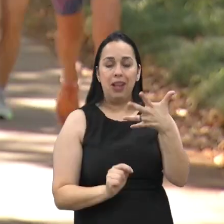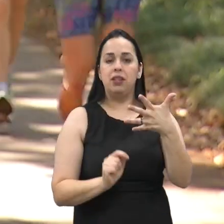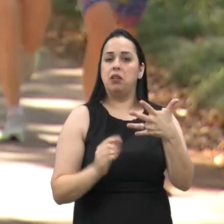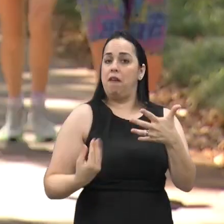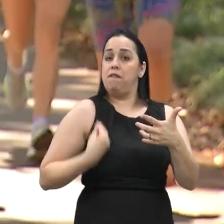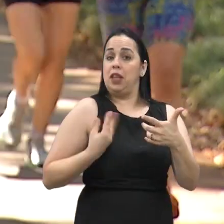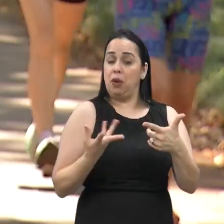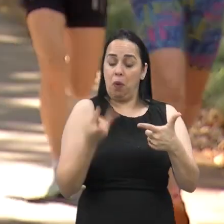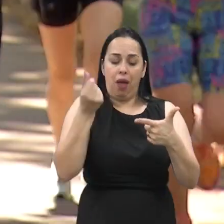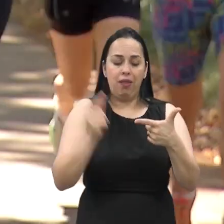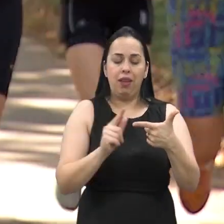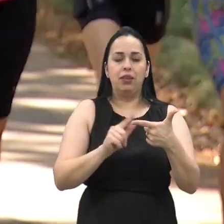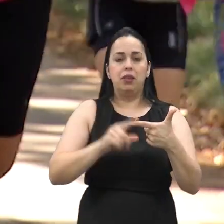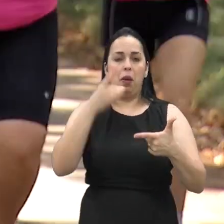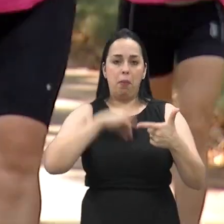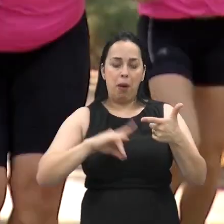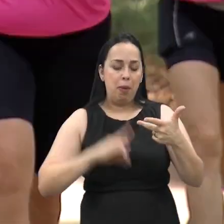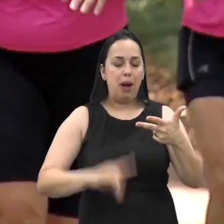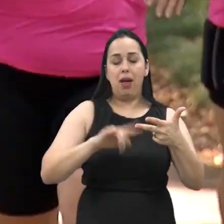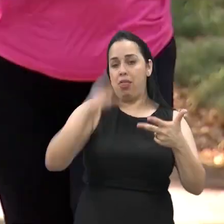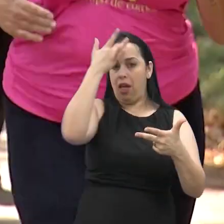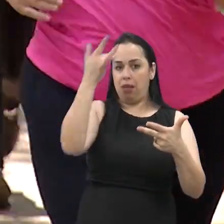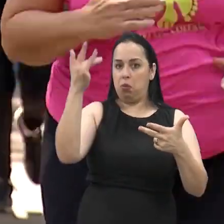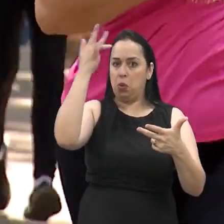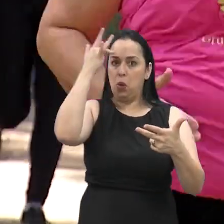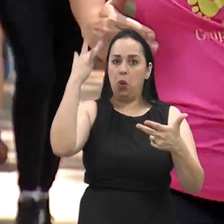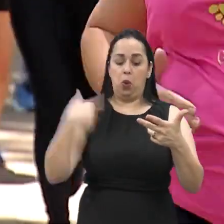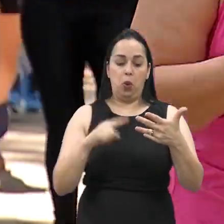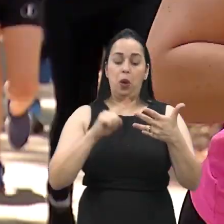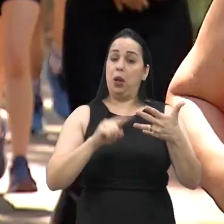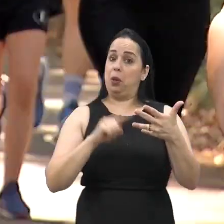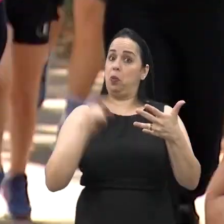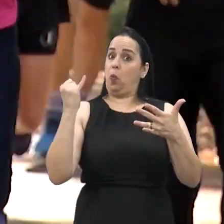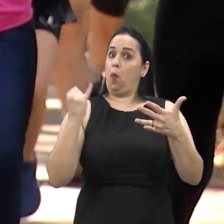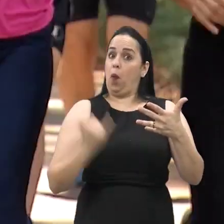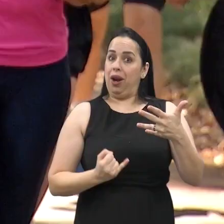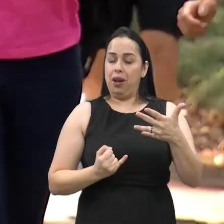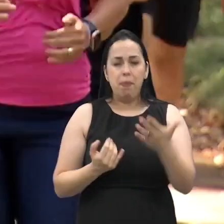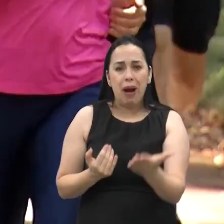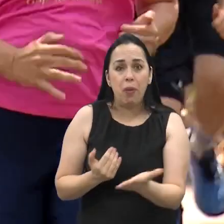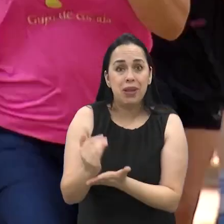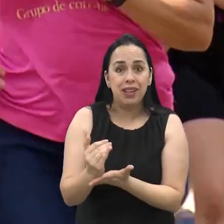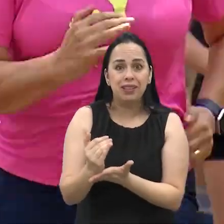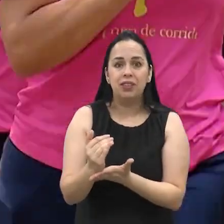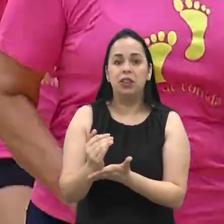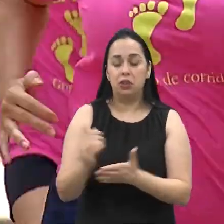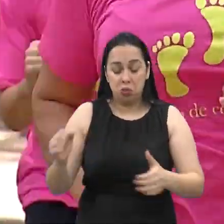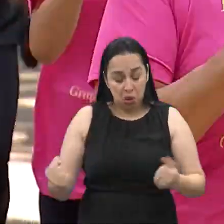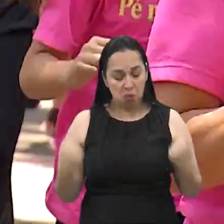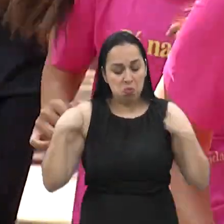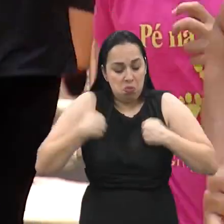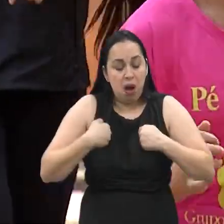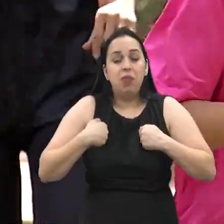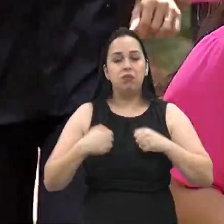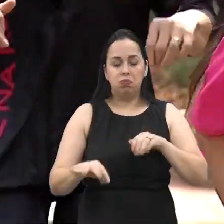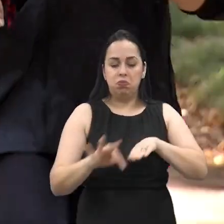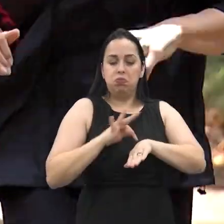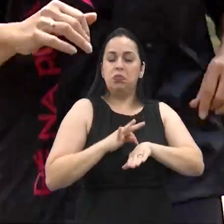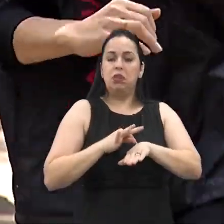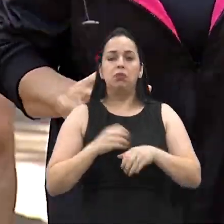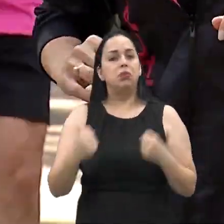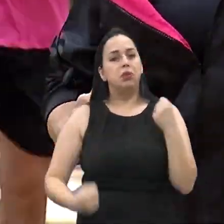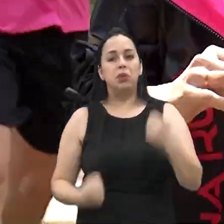vários: qualidade de vida, endorfina, saúde mental e até emagrecimento. Para começar, basta colocar um tênis e